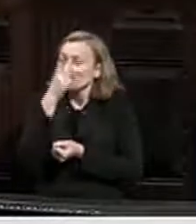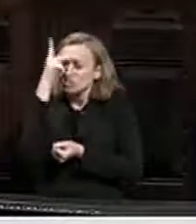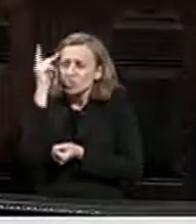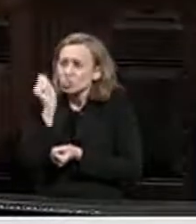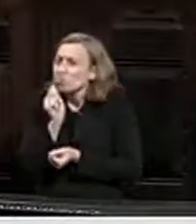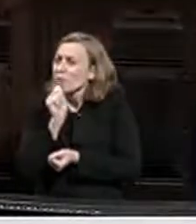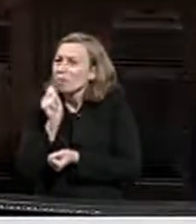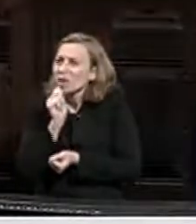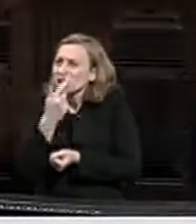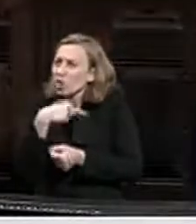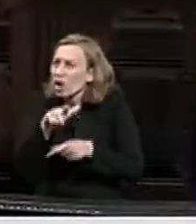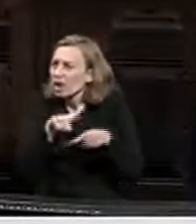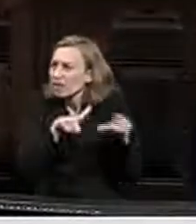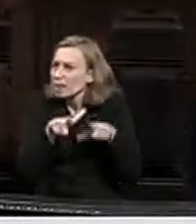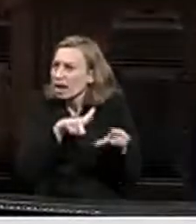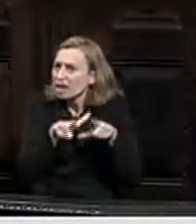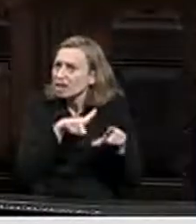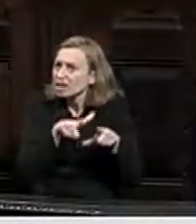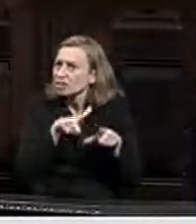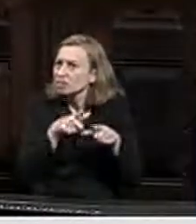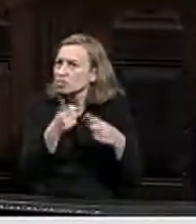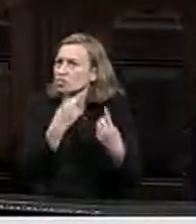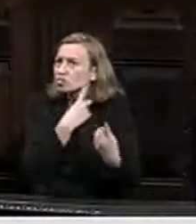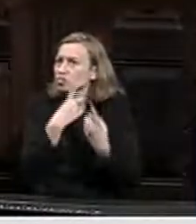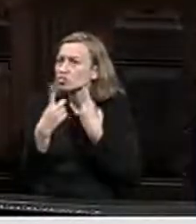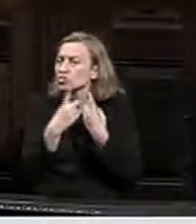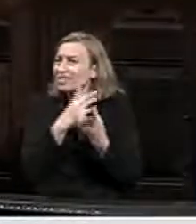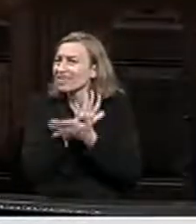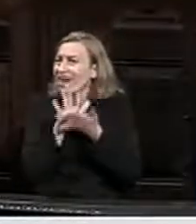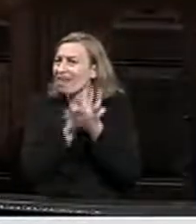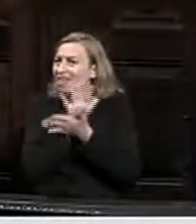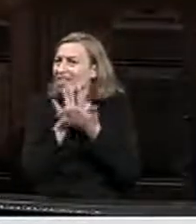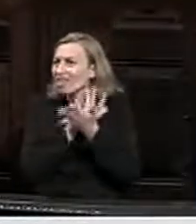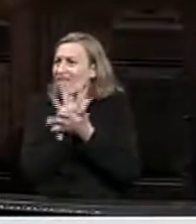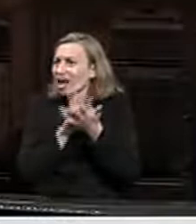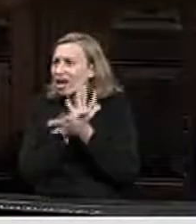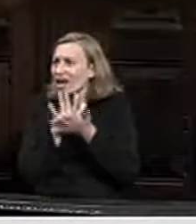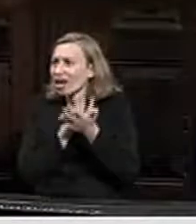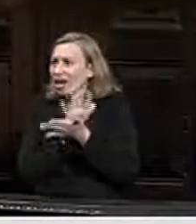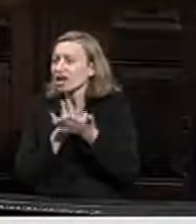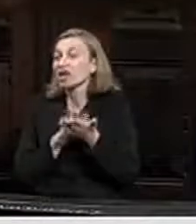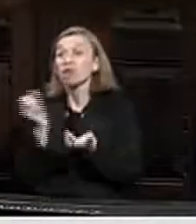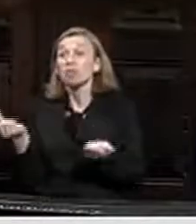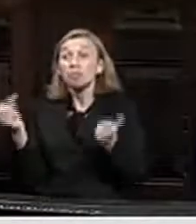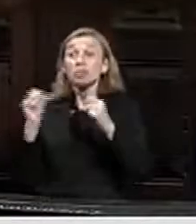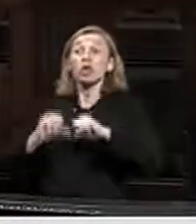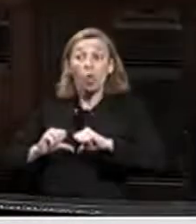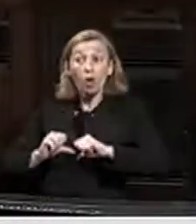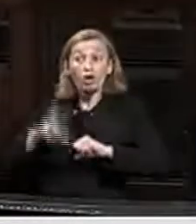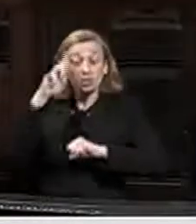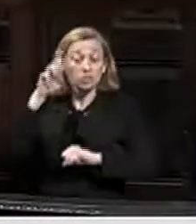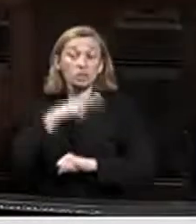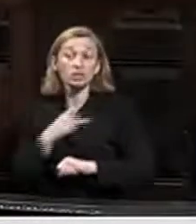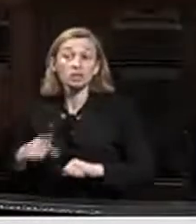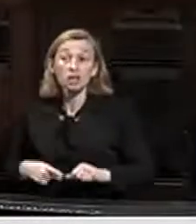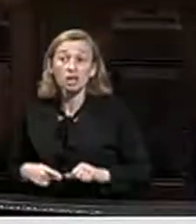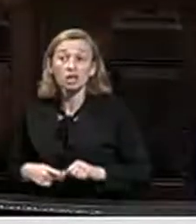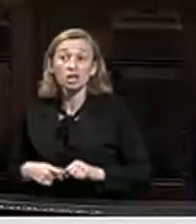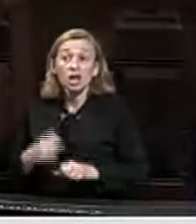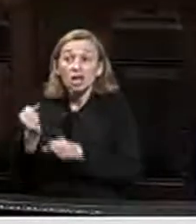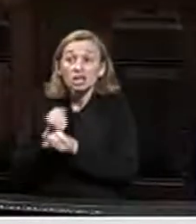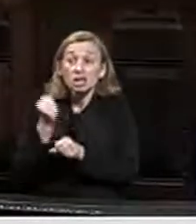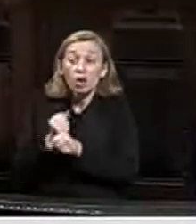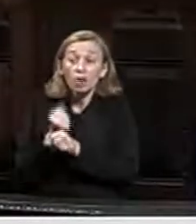está gerando inconveniente no trânsito e não os benefícios prometidos. E pior, senhor presidente, essa obra